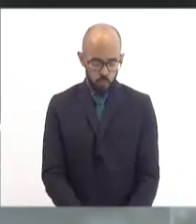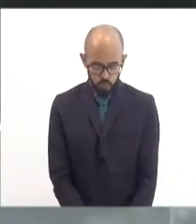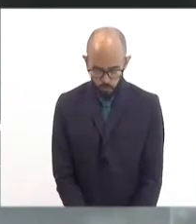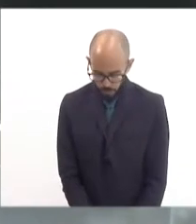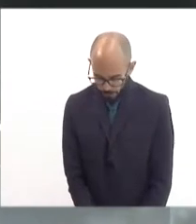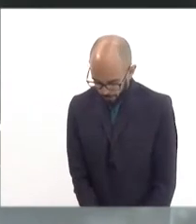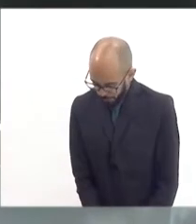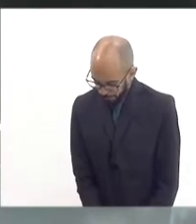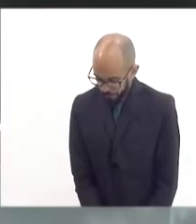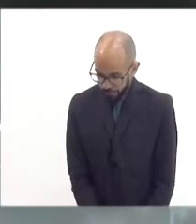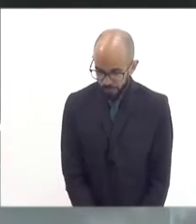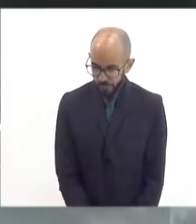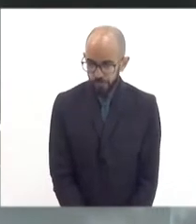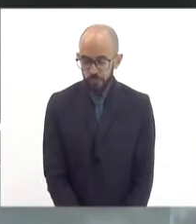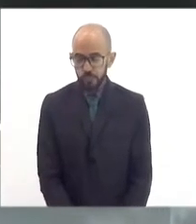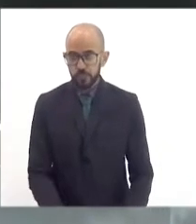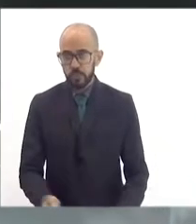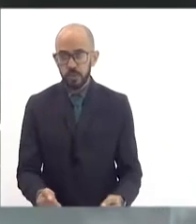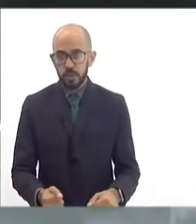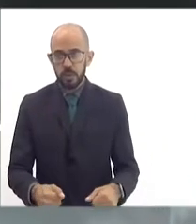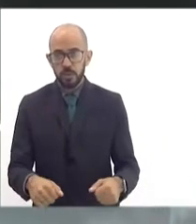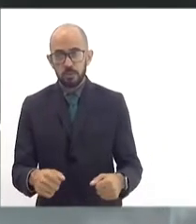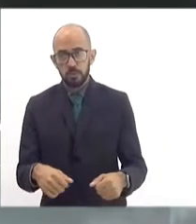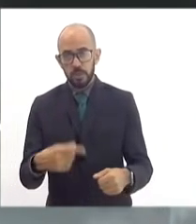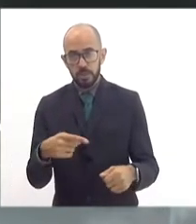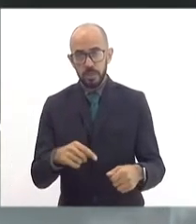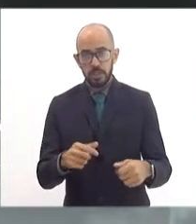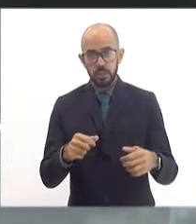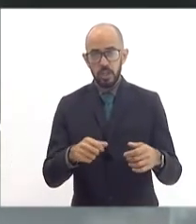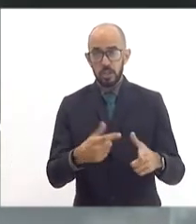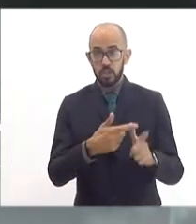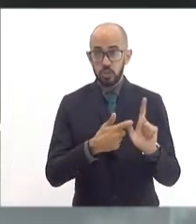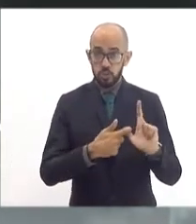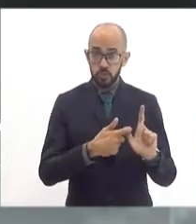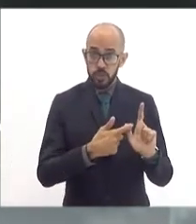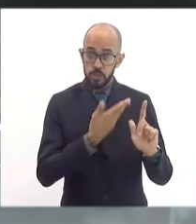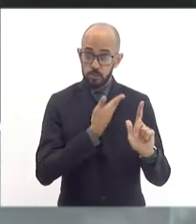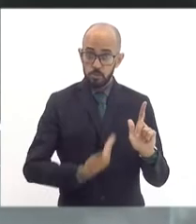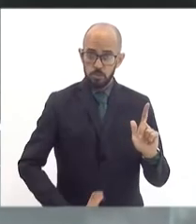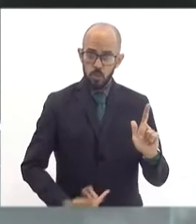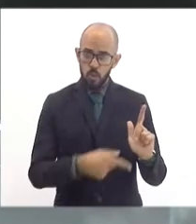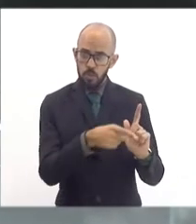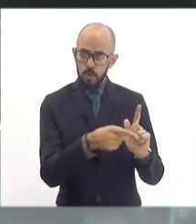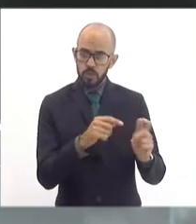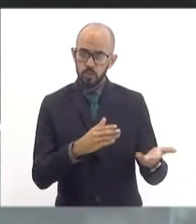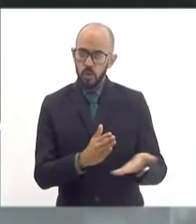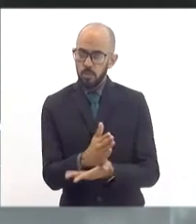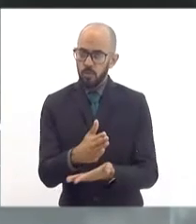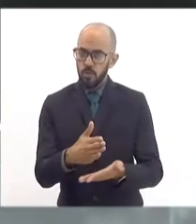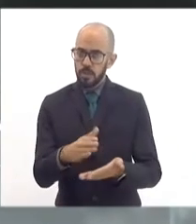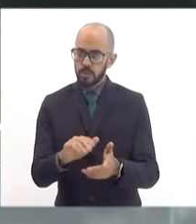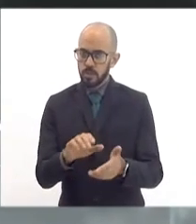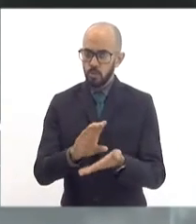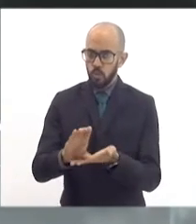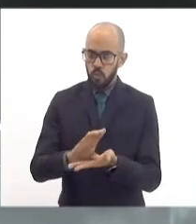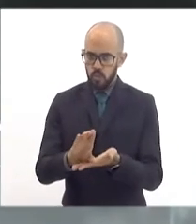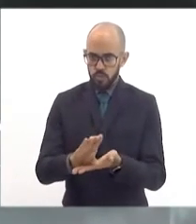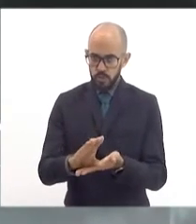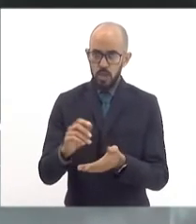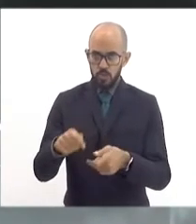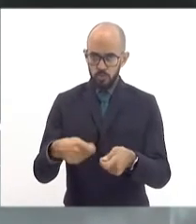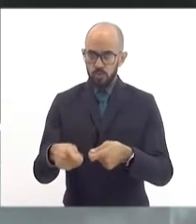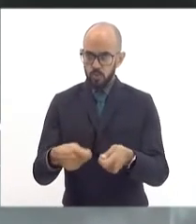No sentido de que possa ser títulos públicos e com prévia aprovação do conselho gestor.